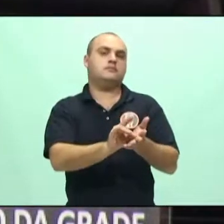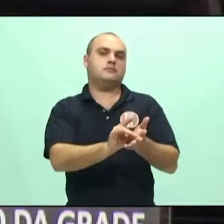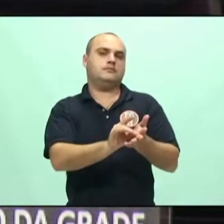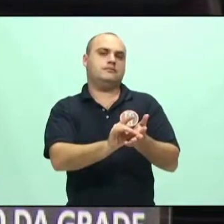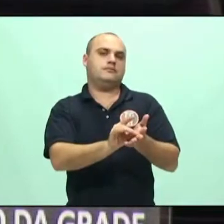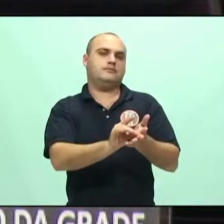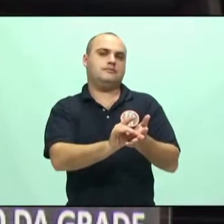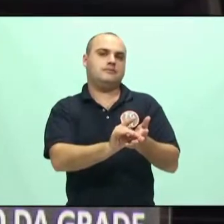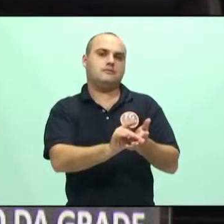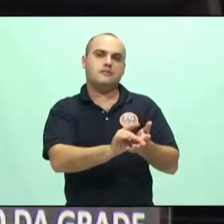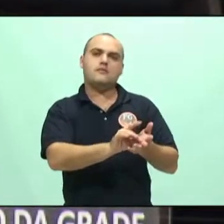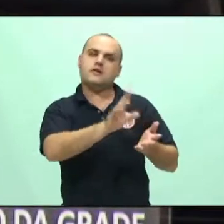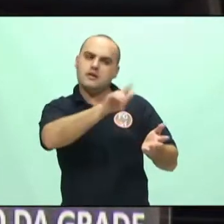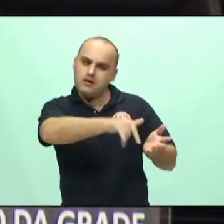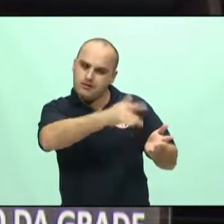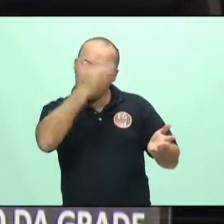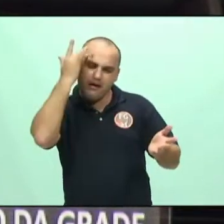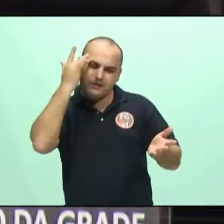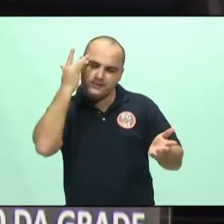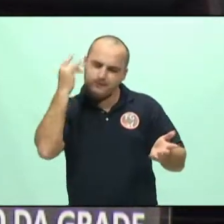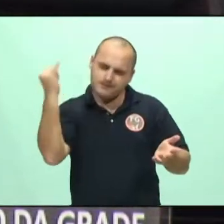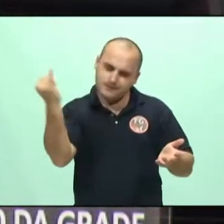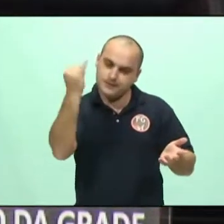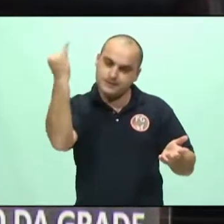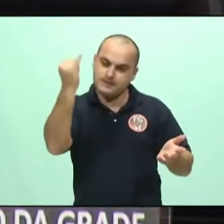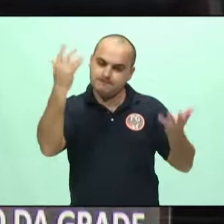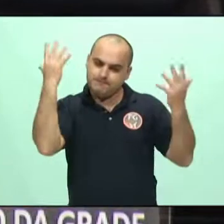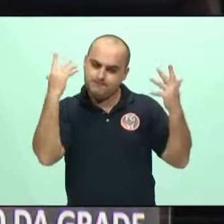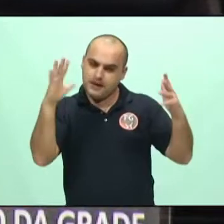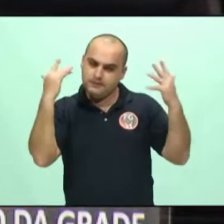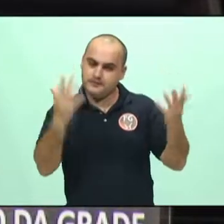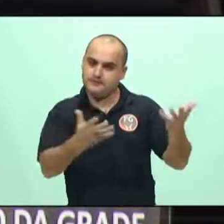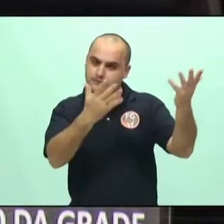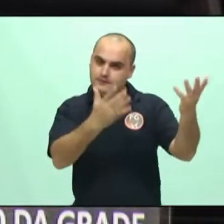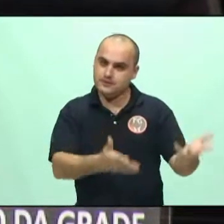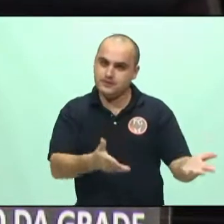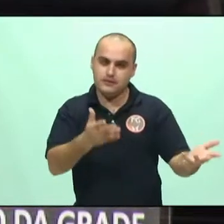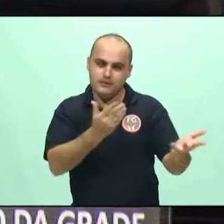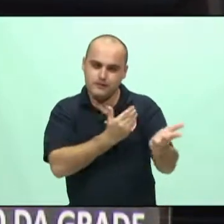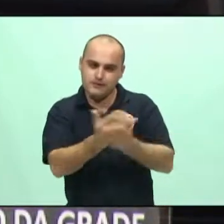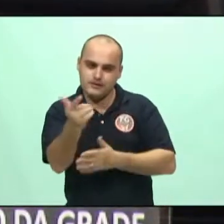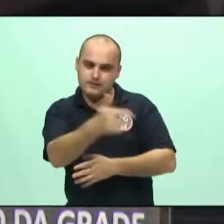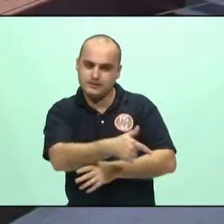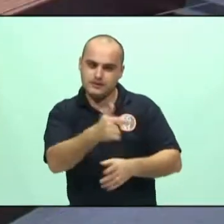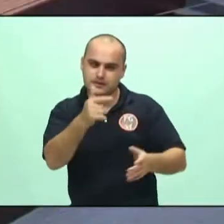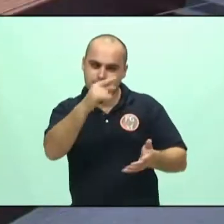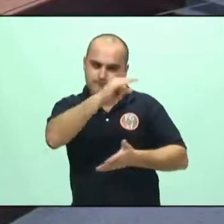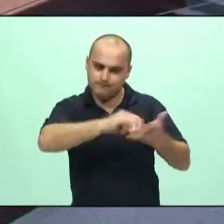impressionante Parabéns vossa excelência entre entrado mais uma vez com esse requerimento